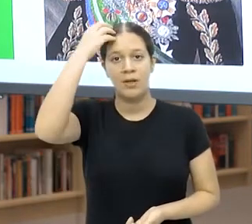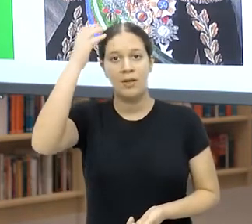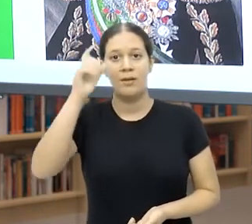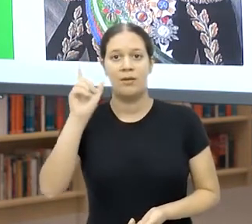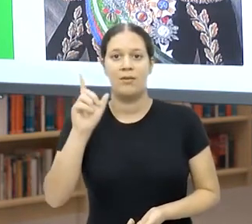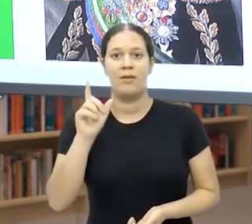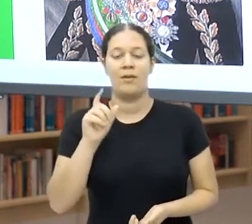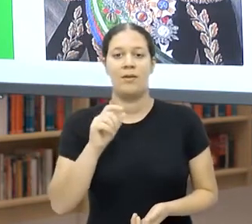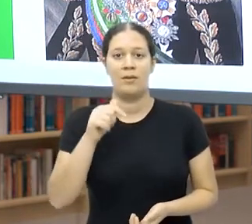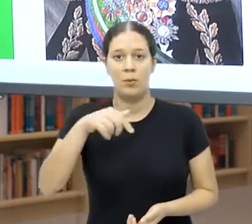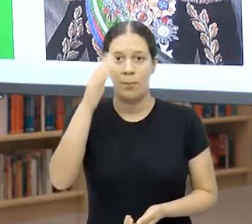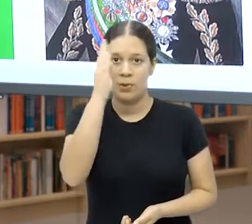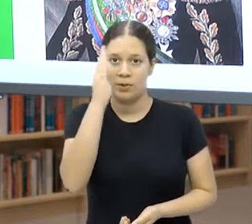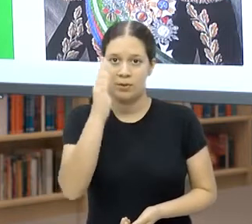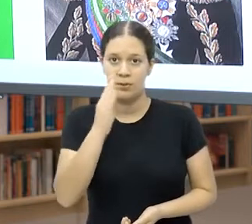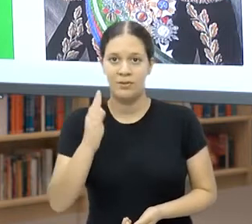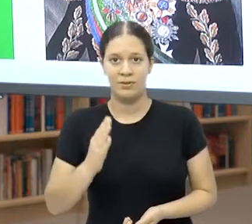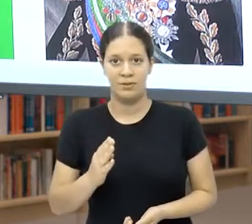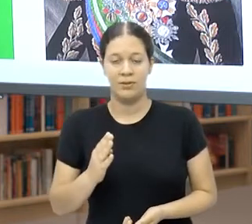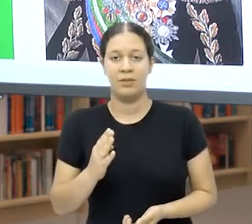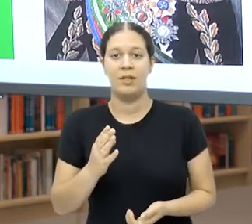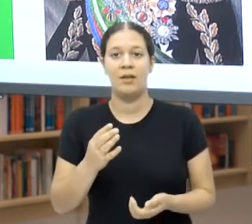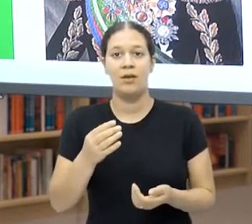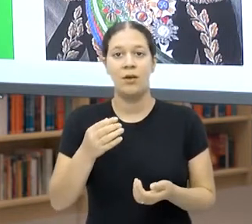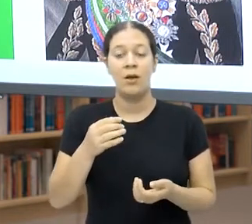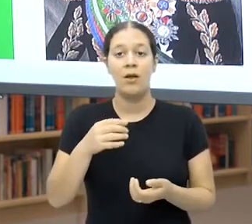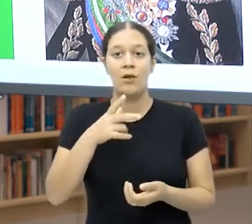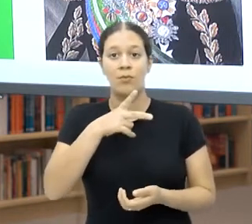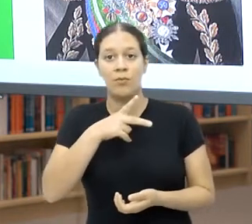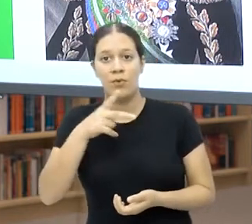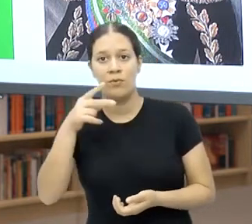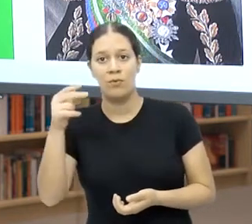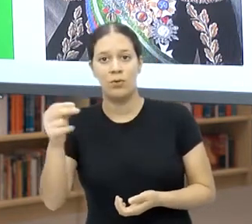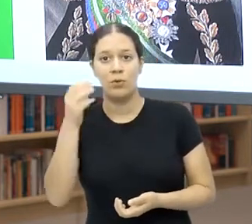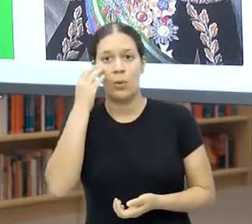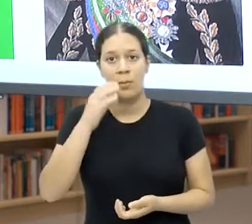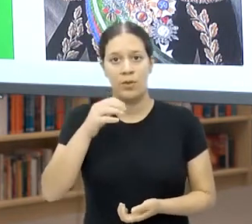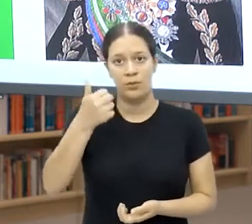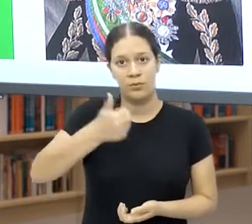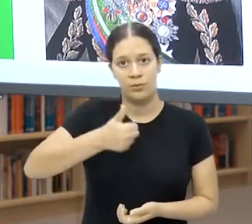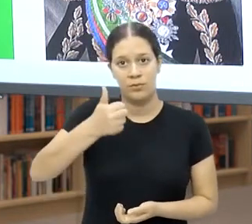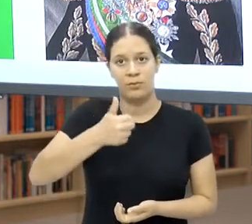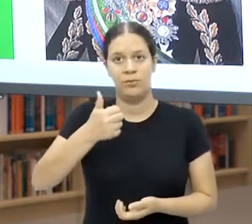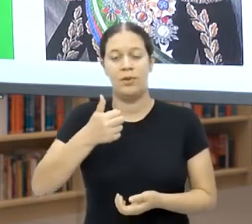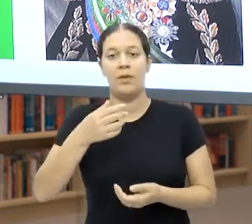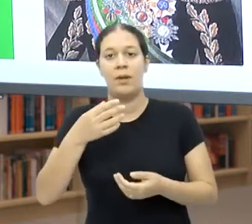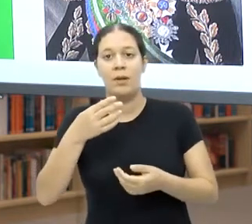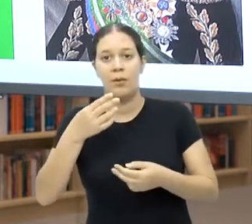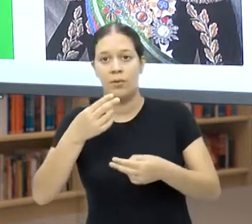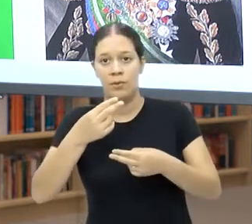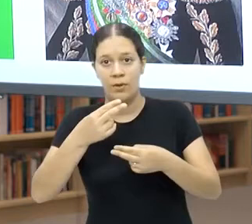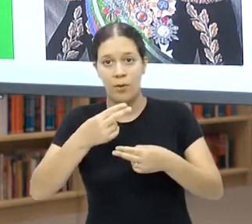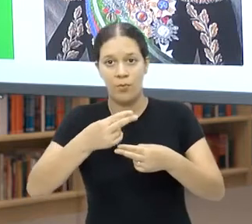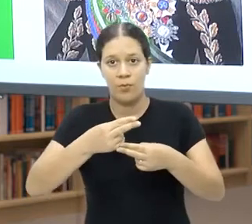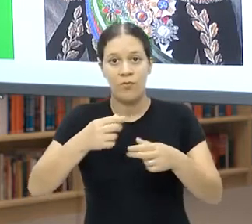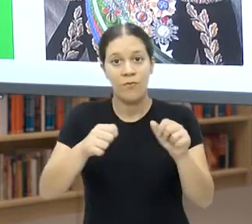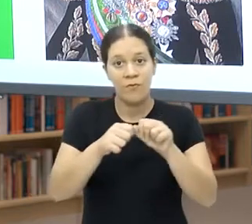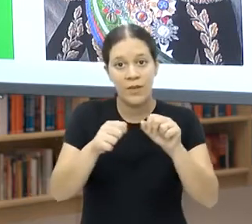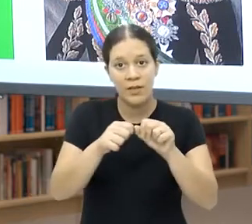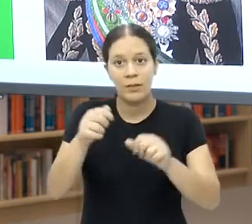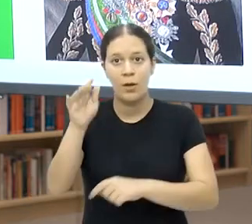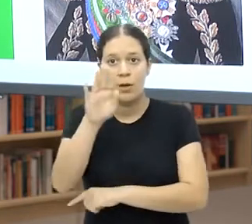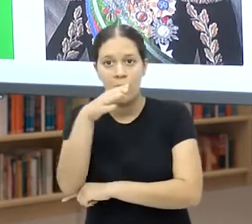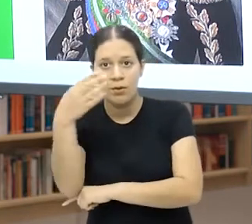Brasil? Nós vamos ver agora. Portanto, a saída de Dom Pedro I, tá certo? A construção da primeira bandeira